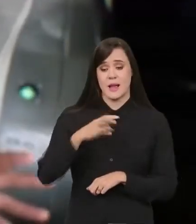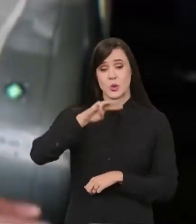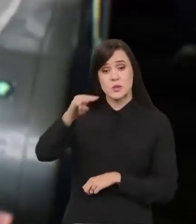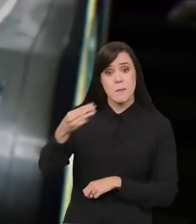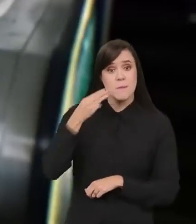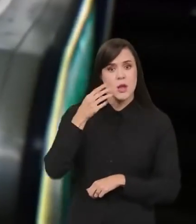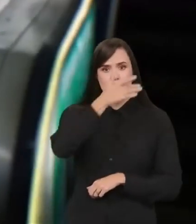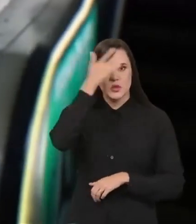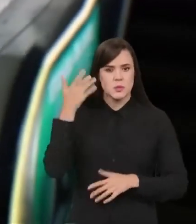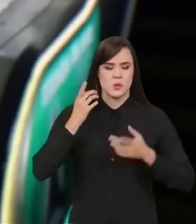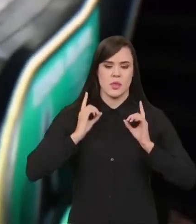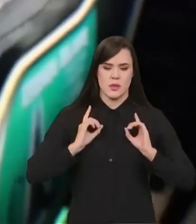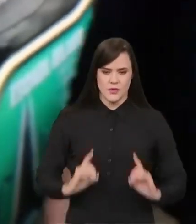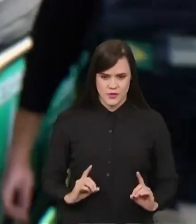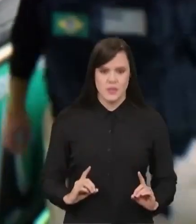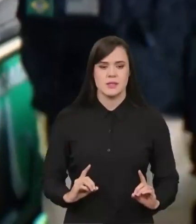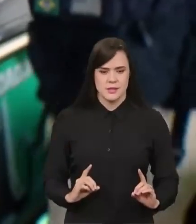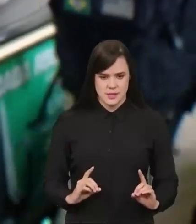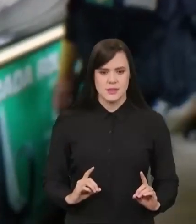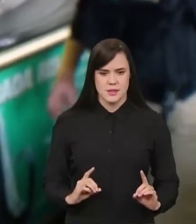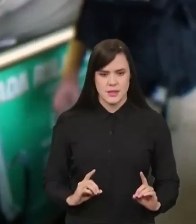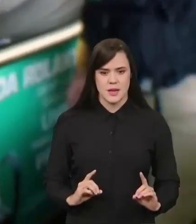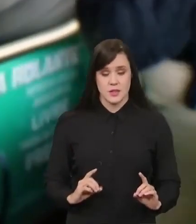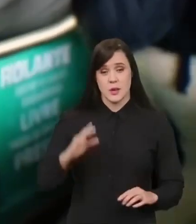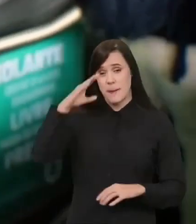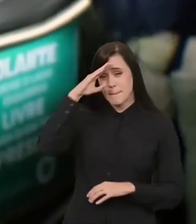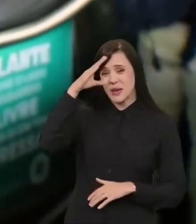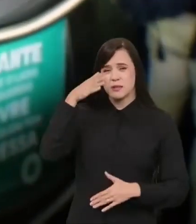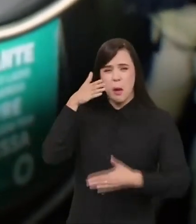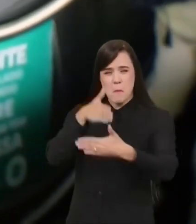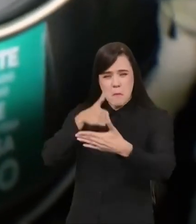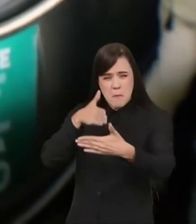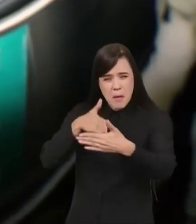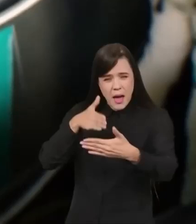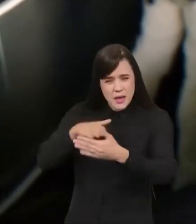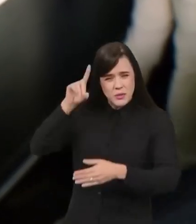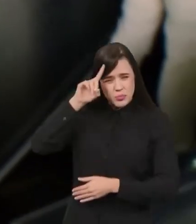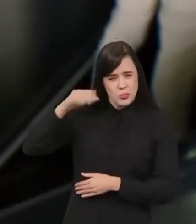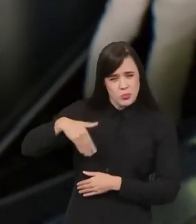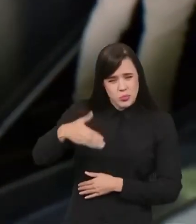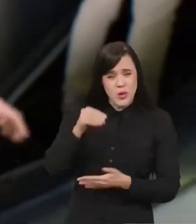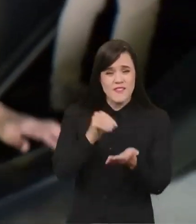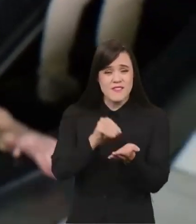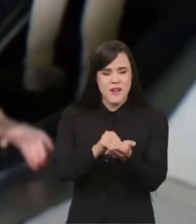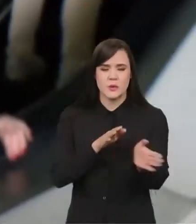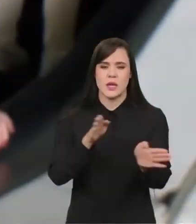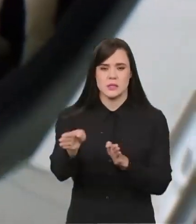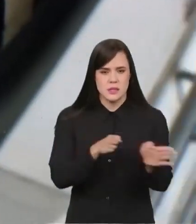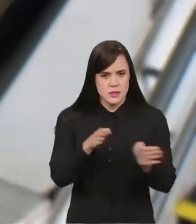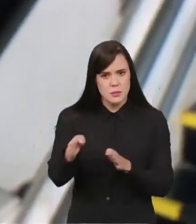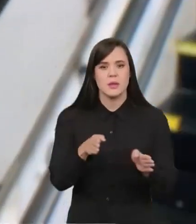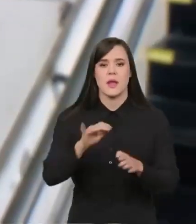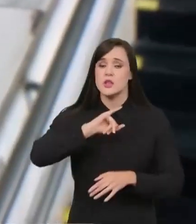de pessoas com deficiência. E para muita gente, as principais barreiras do dia a dia são a falta de acessibilidade,